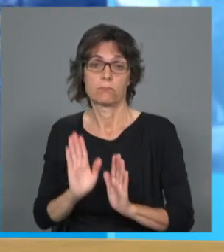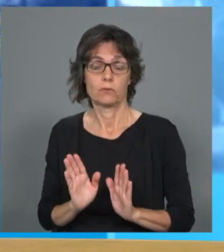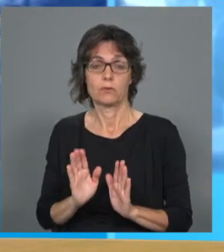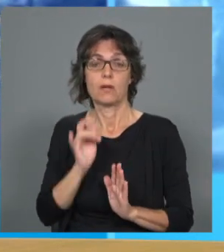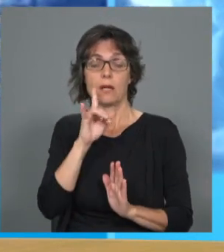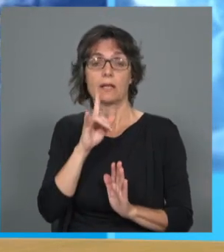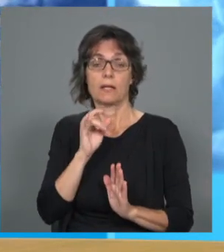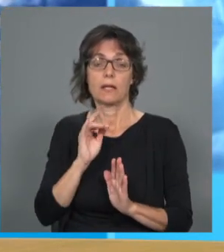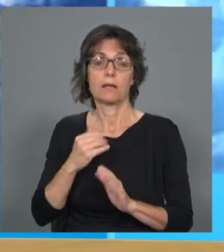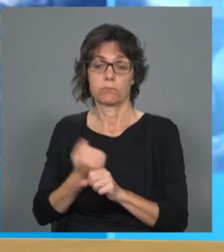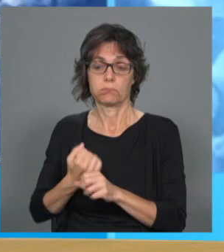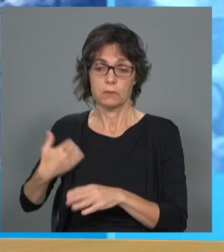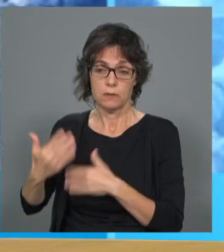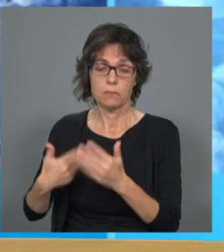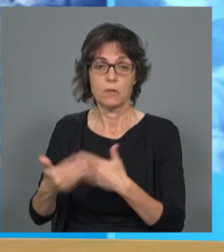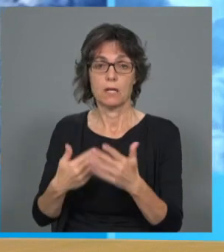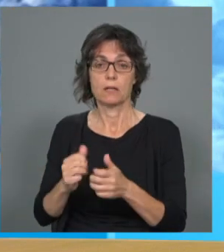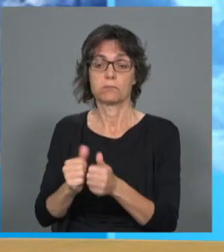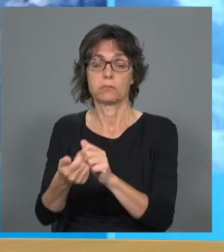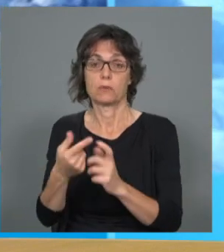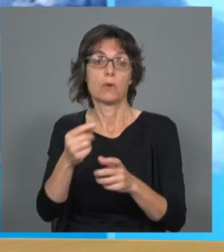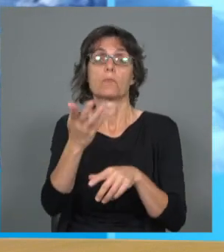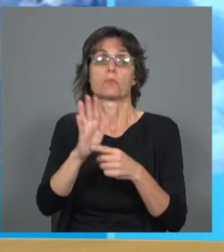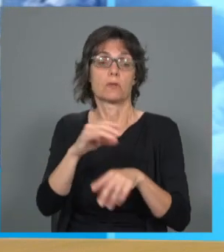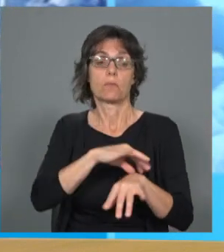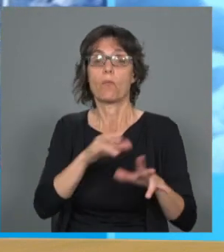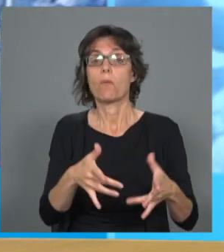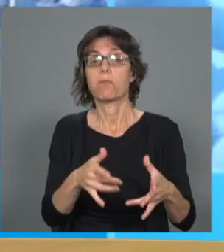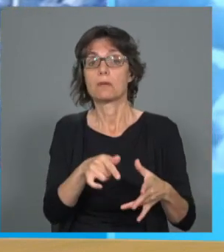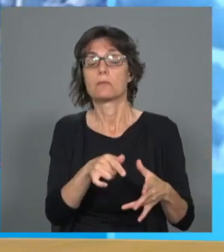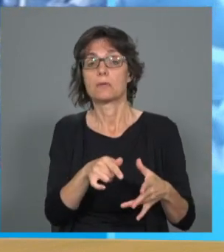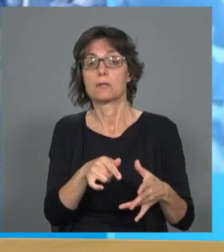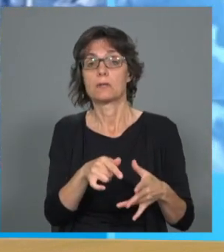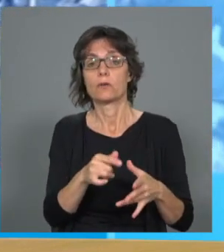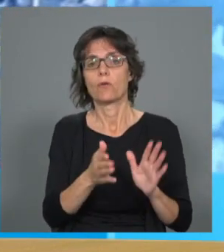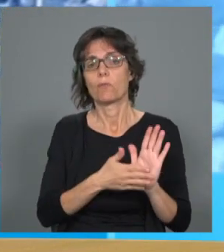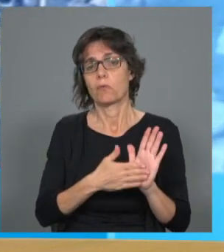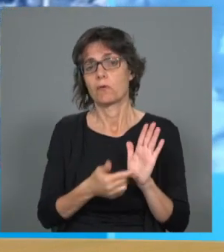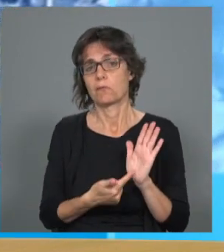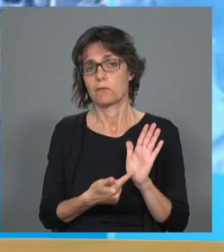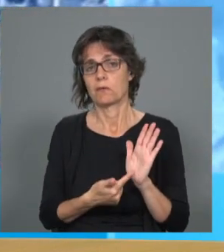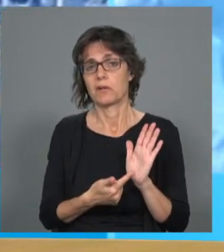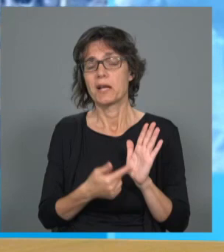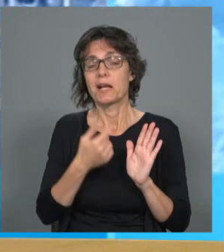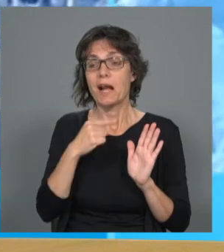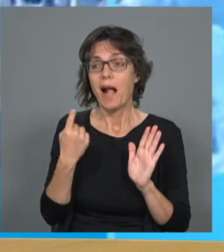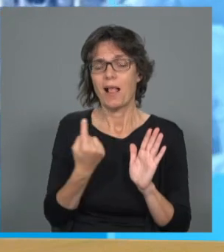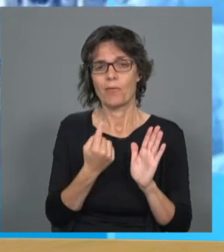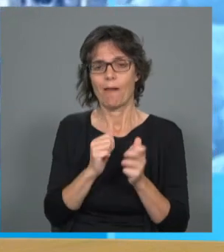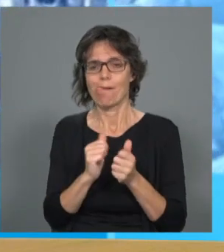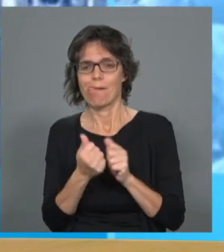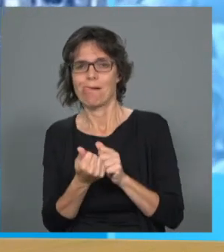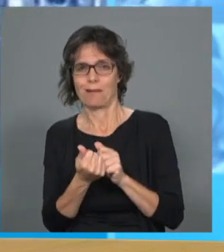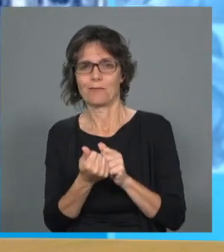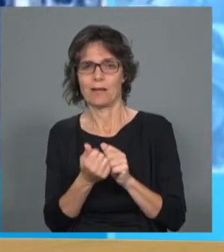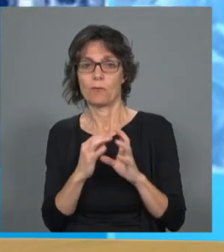de adaptação. A pandemia foi uma prova para todos nós, não é? Mas a pandemia provou que era possível haver essa adaptação, era possível fazer esse trabalho